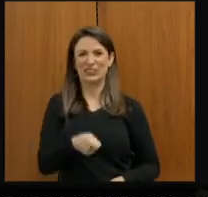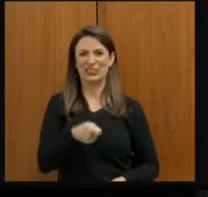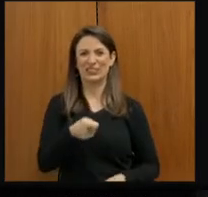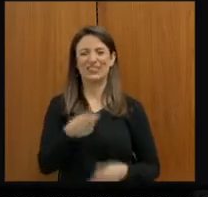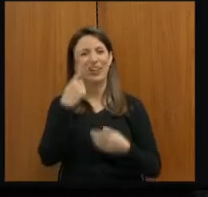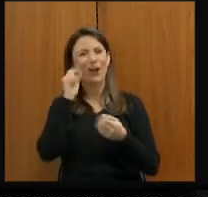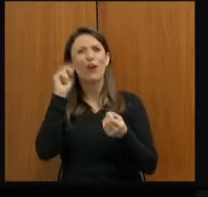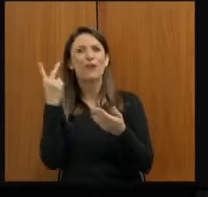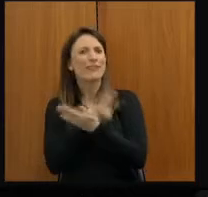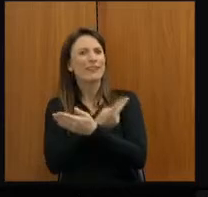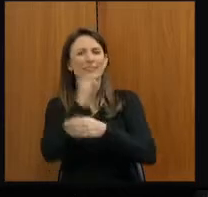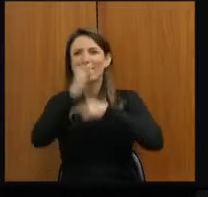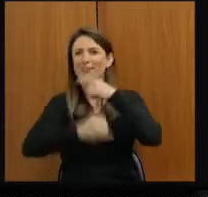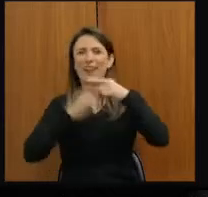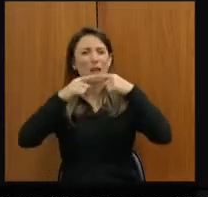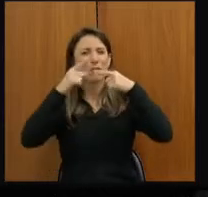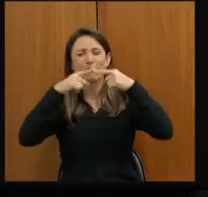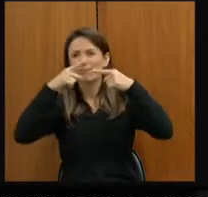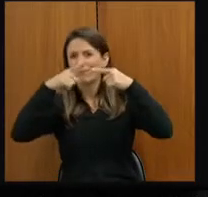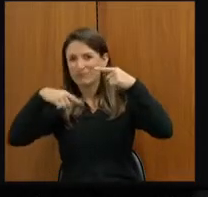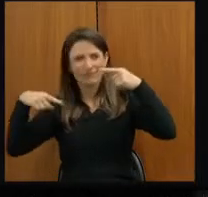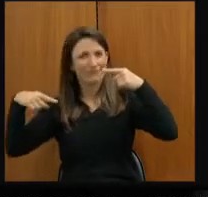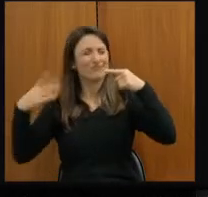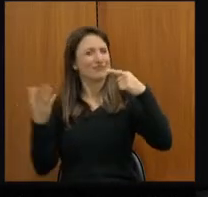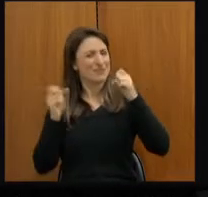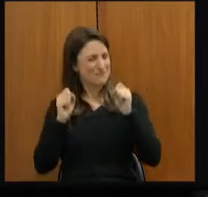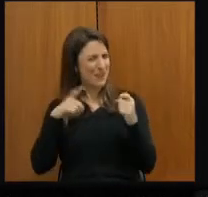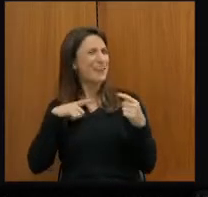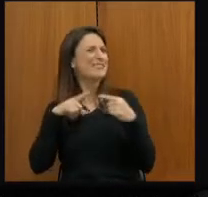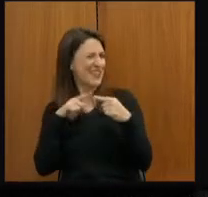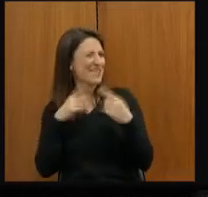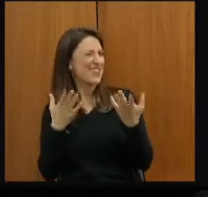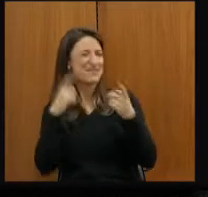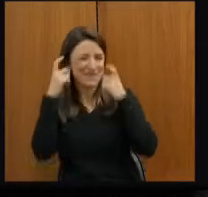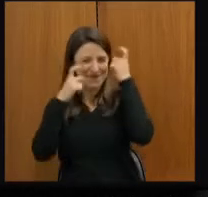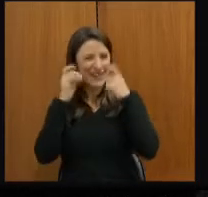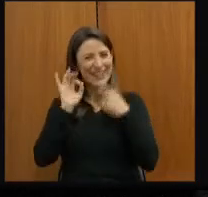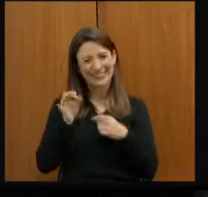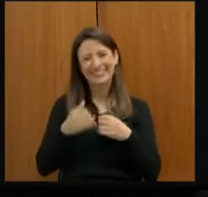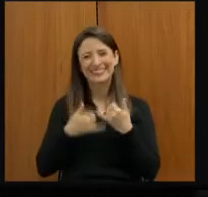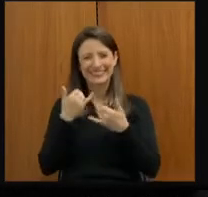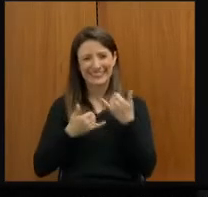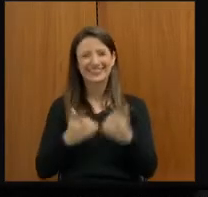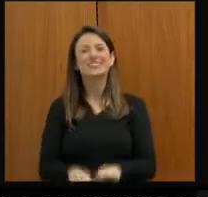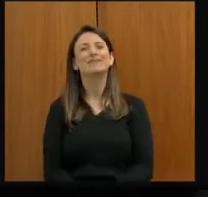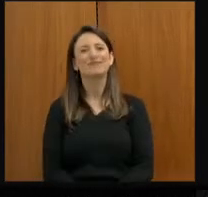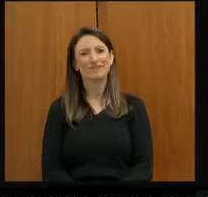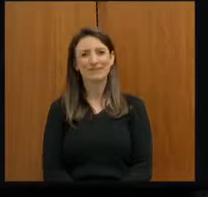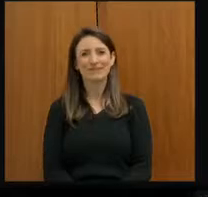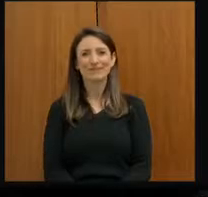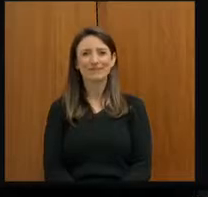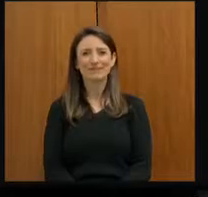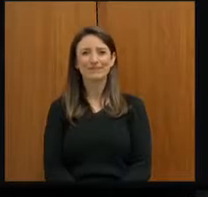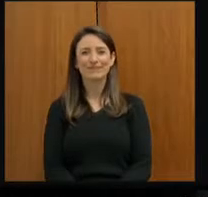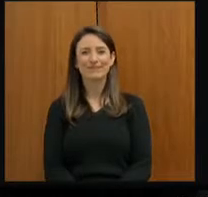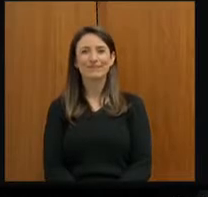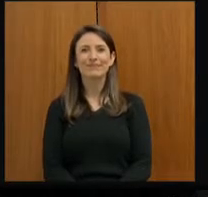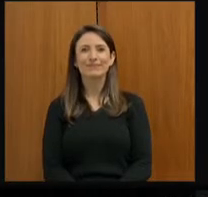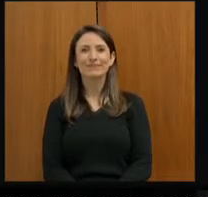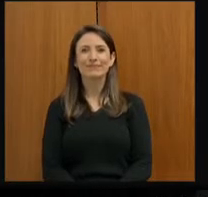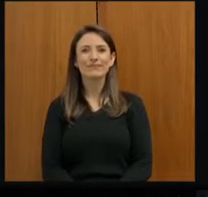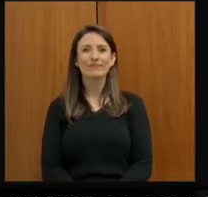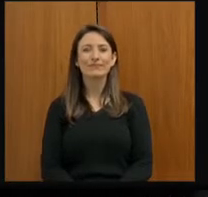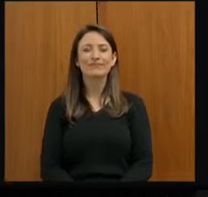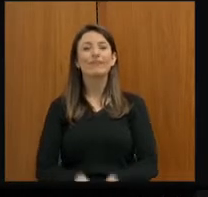tema é mais eu amanhã pode passar para o próximo daí então eu falo deu deu para a